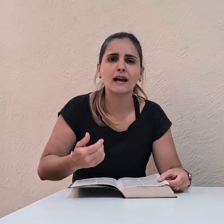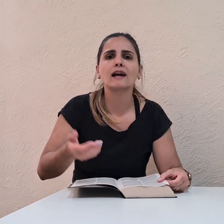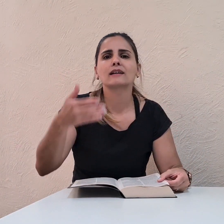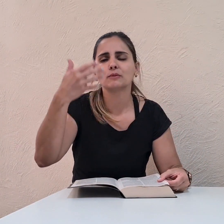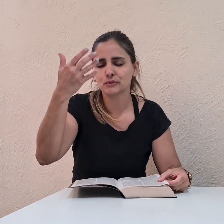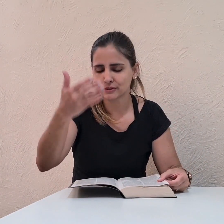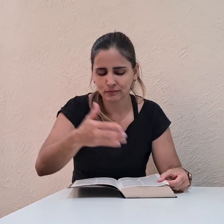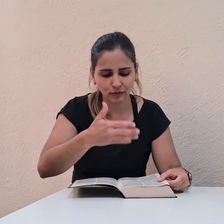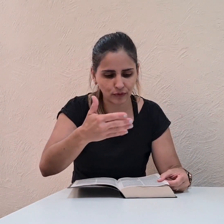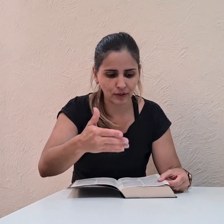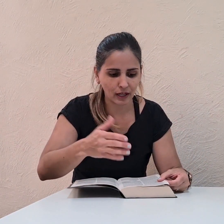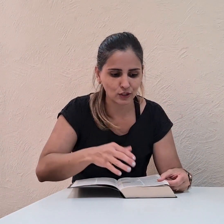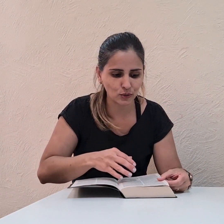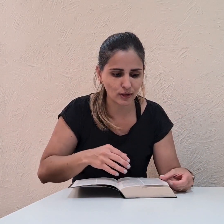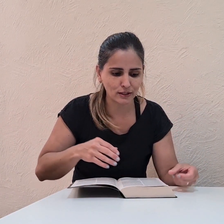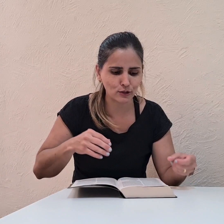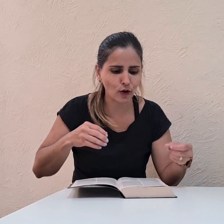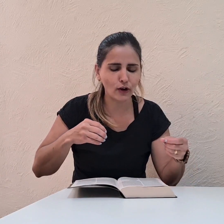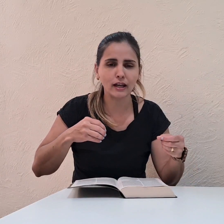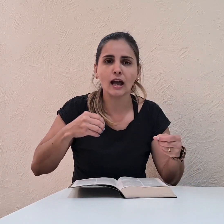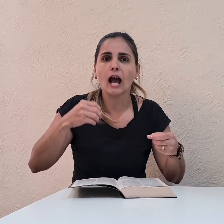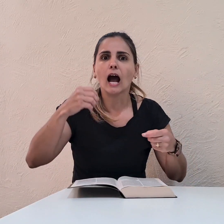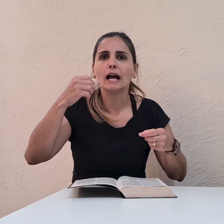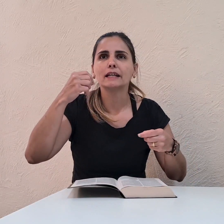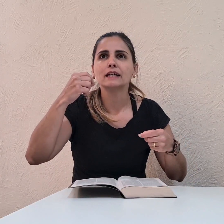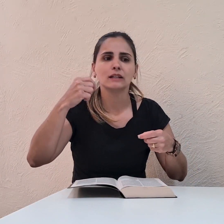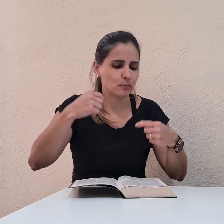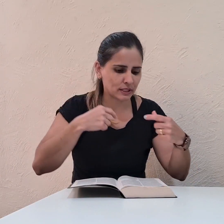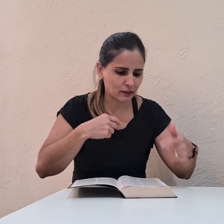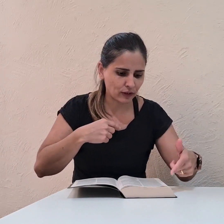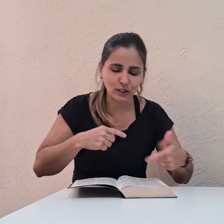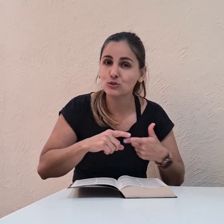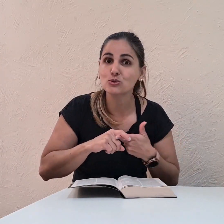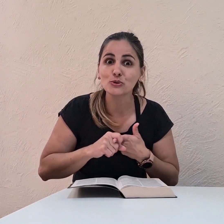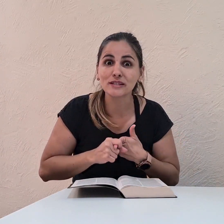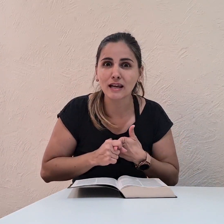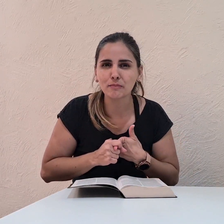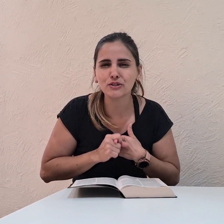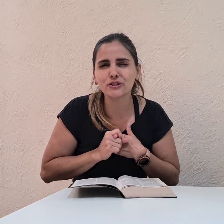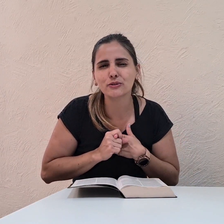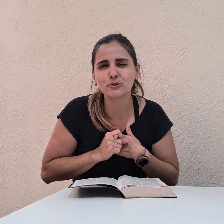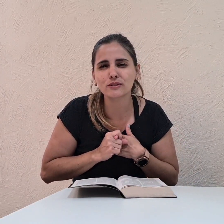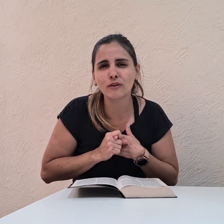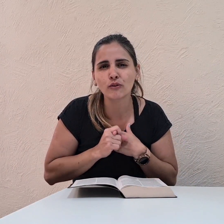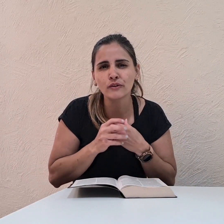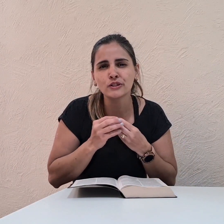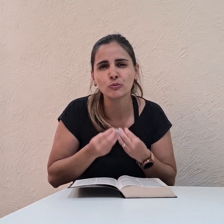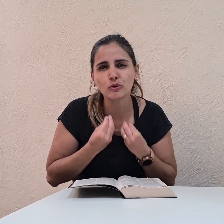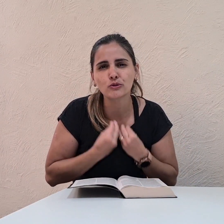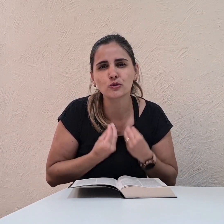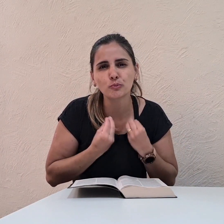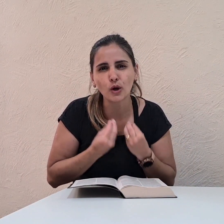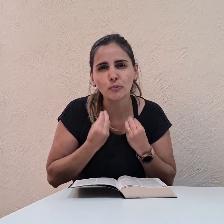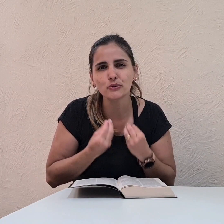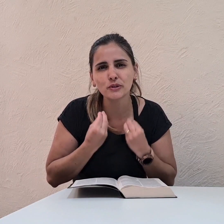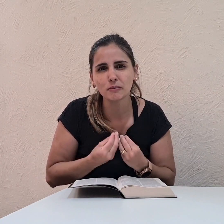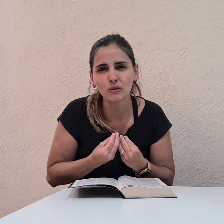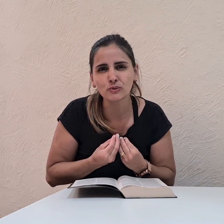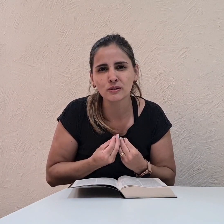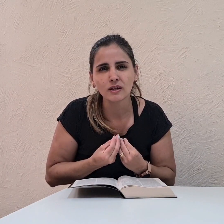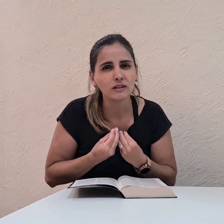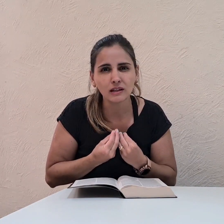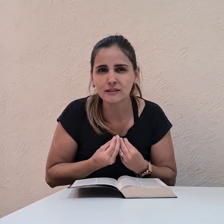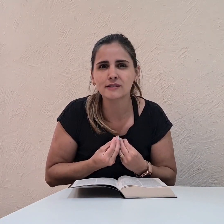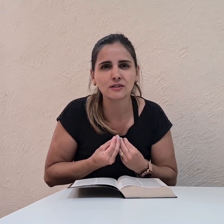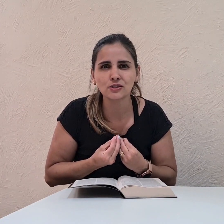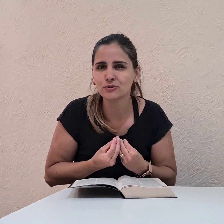entregar a Isaac. Depois, enfim, a gente conhece a história. Aí depois aqui fala de José. Imagina, José foi vendido pelos seus próprios